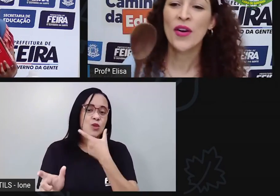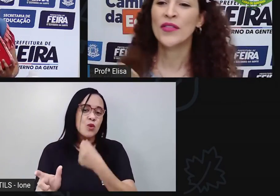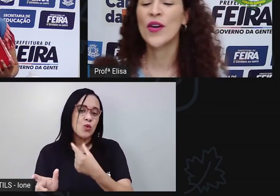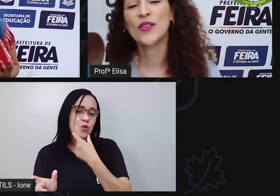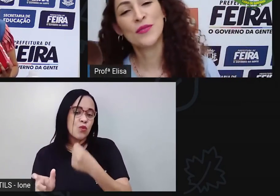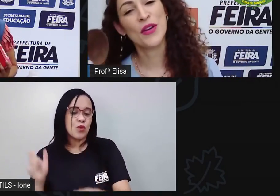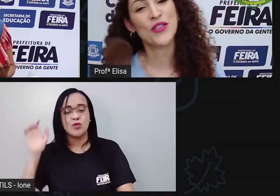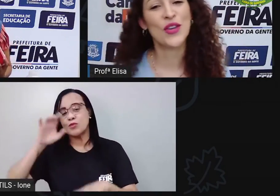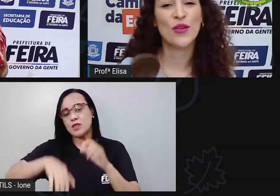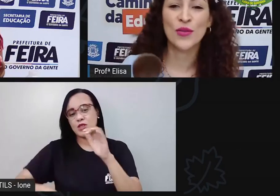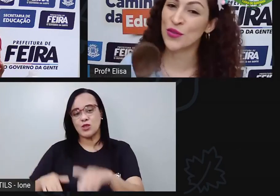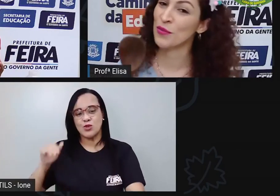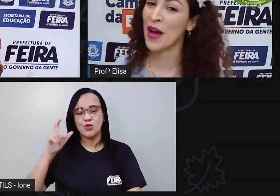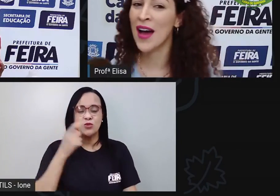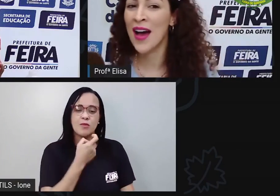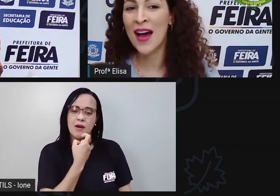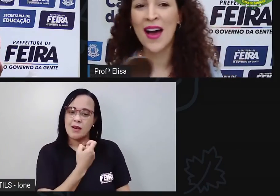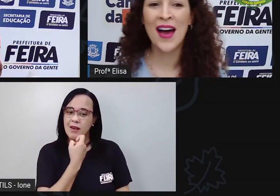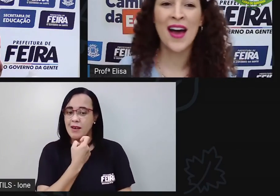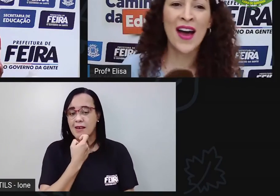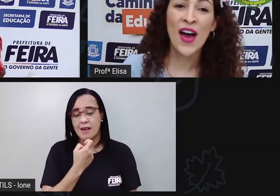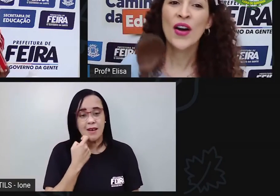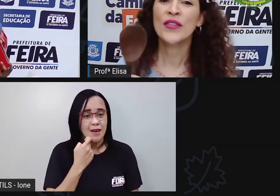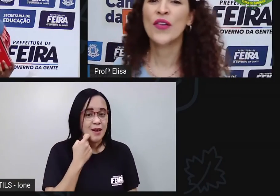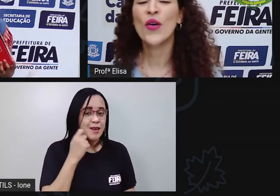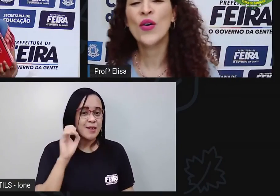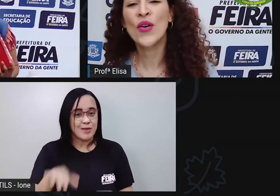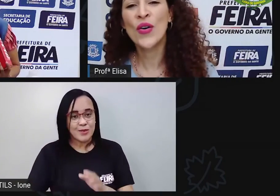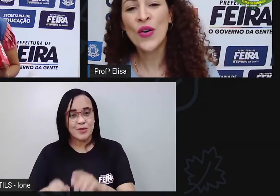Marinho com os perfis mais